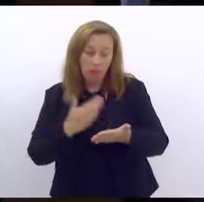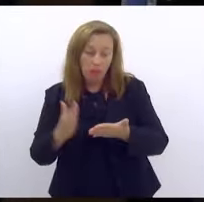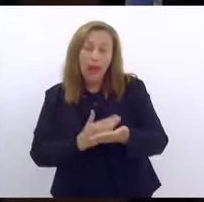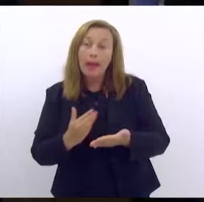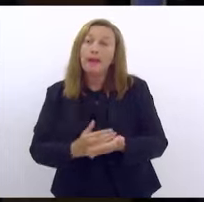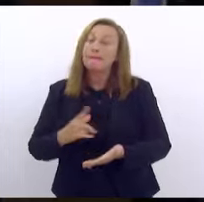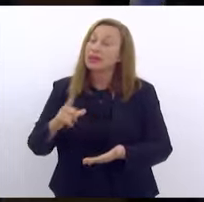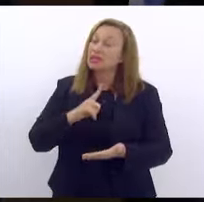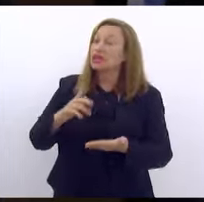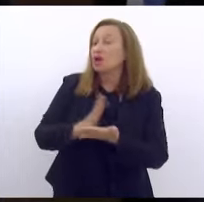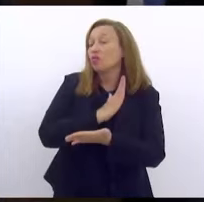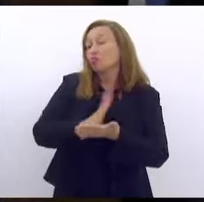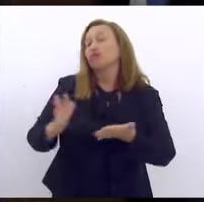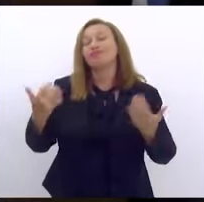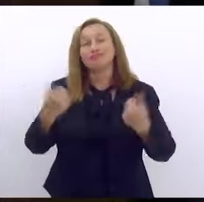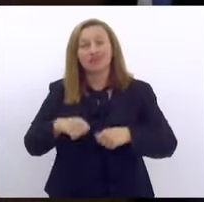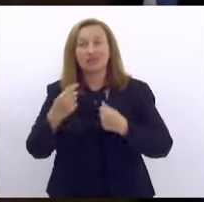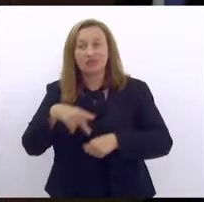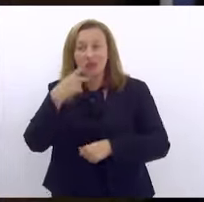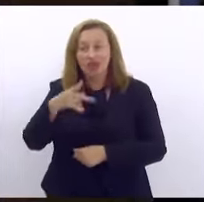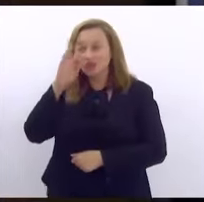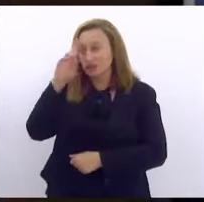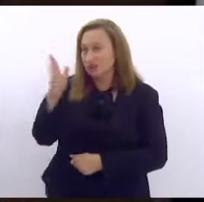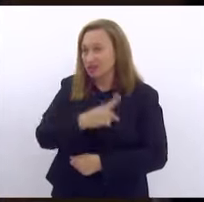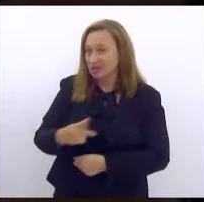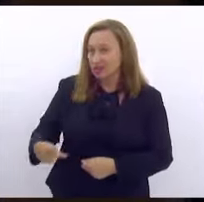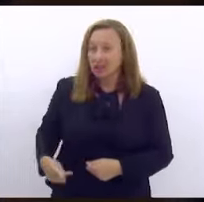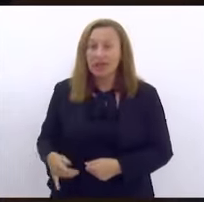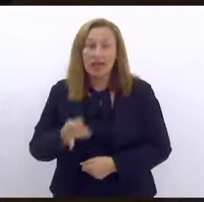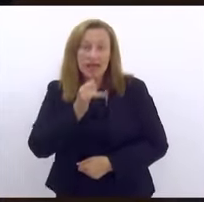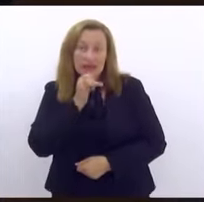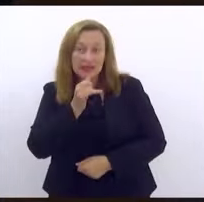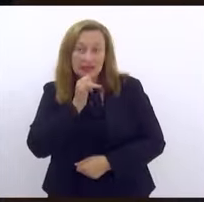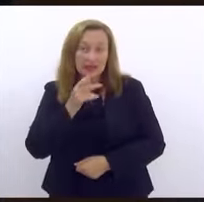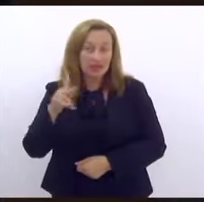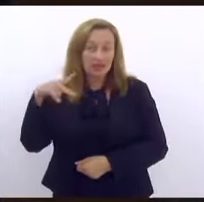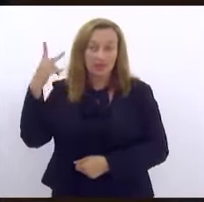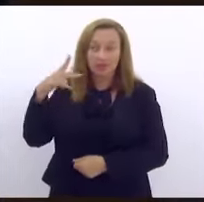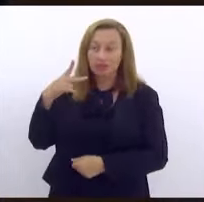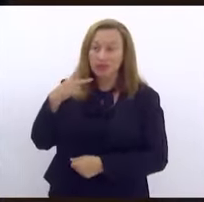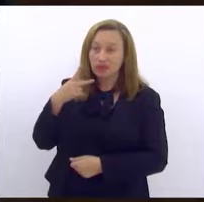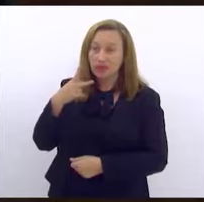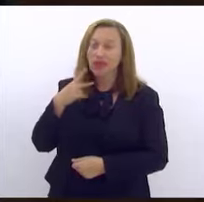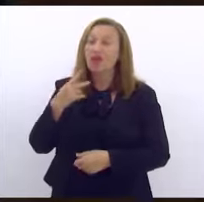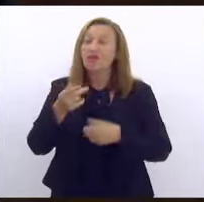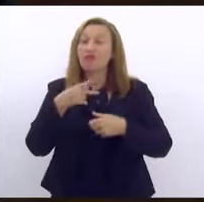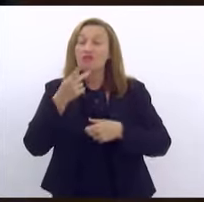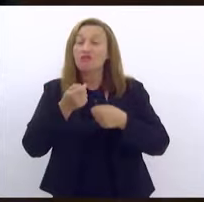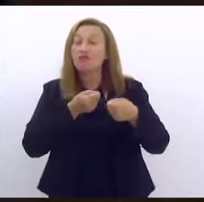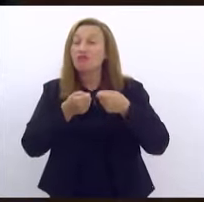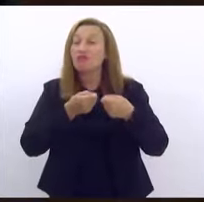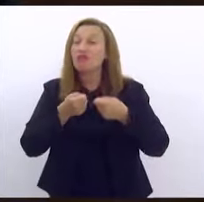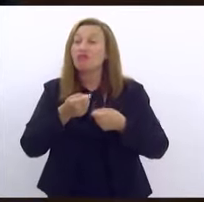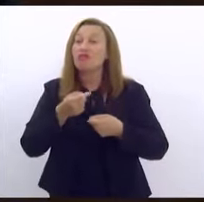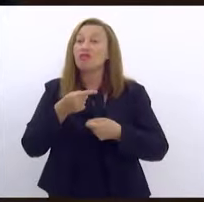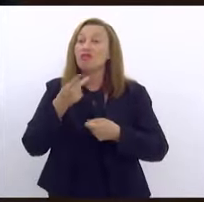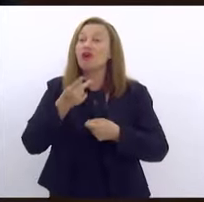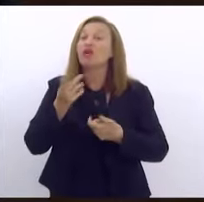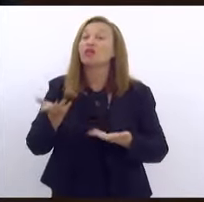destacar, senhor presidente, como, por exemplo, a Controladoria dizendo o seguinte: